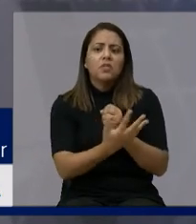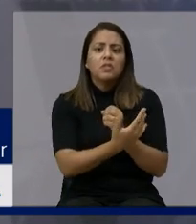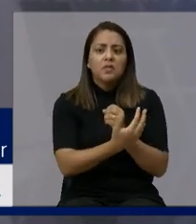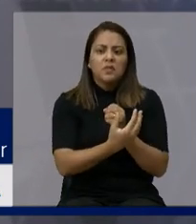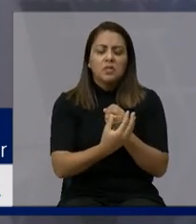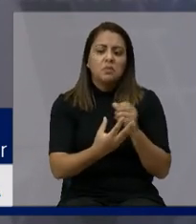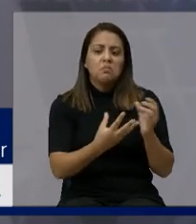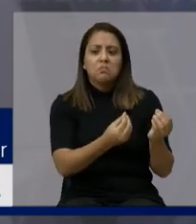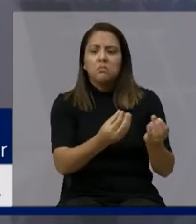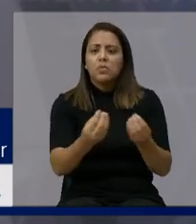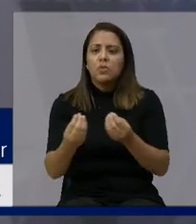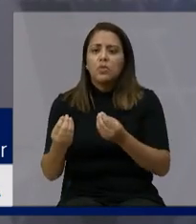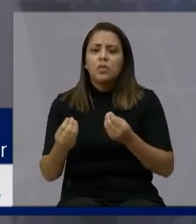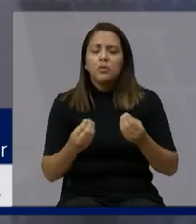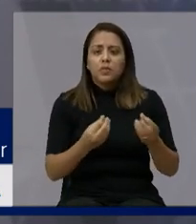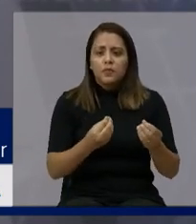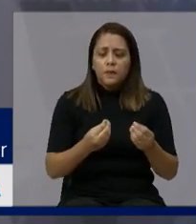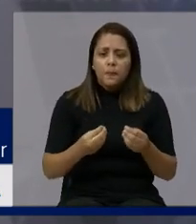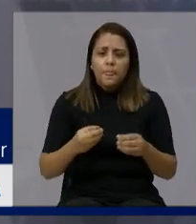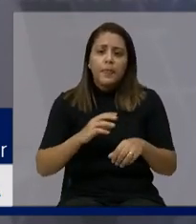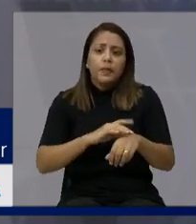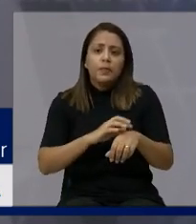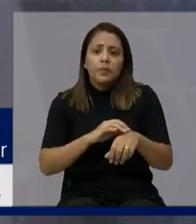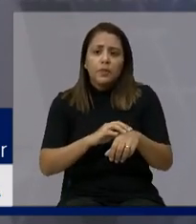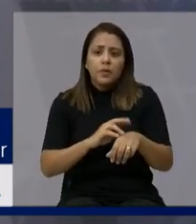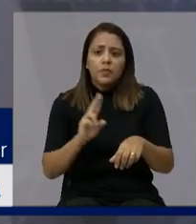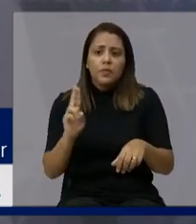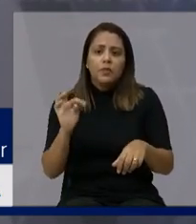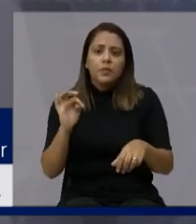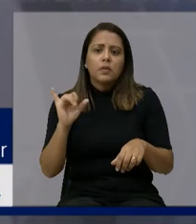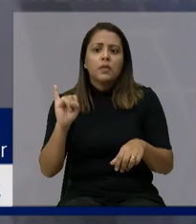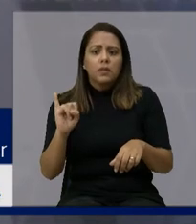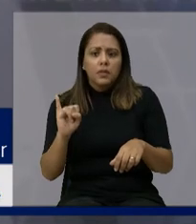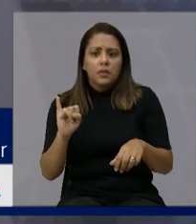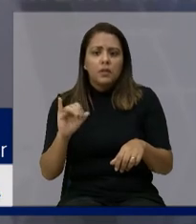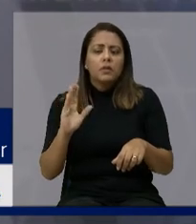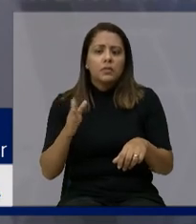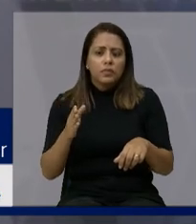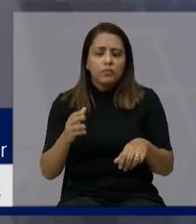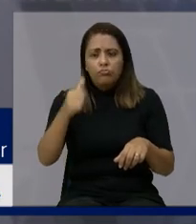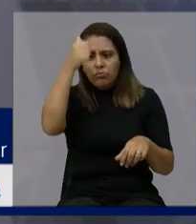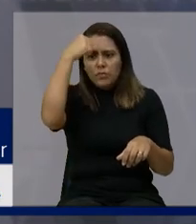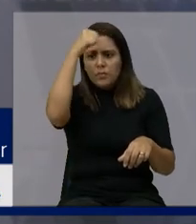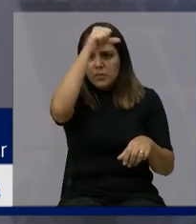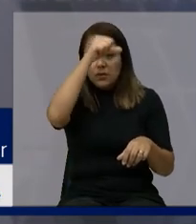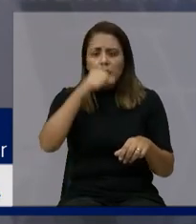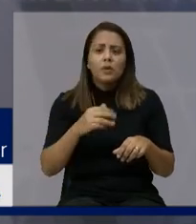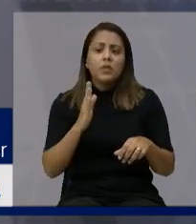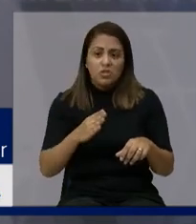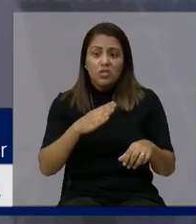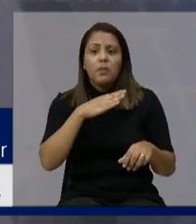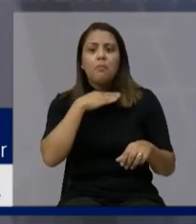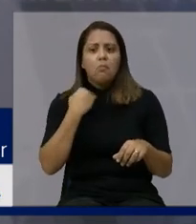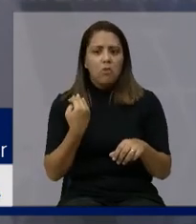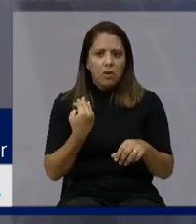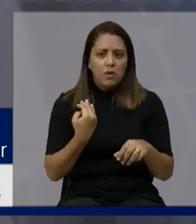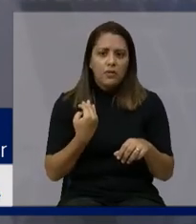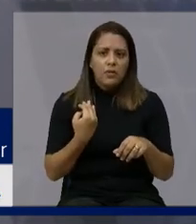vários em estado grave na UTI, e já registramos óbitos. A Fundação